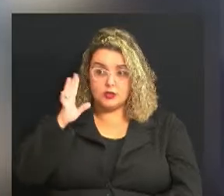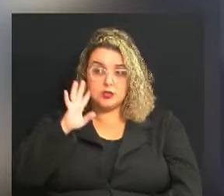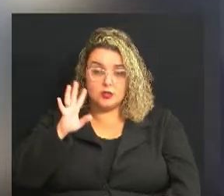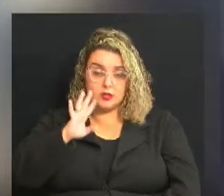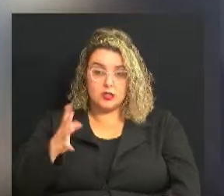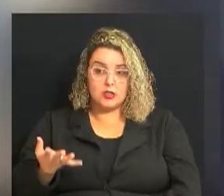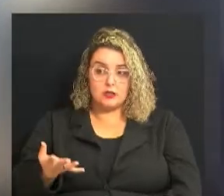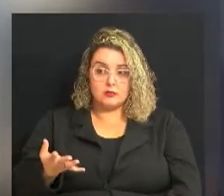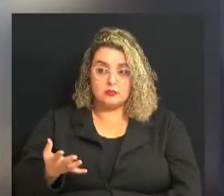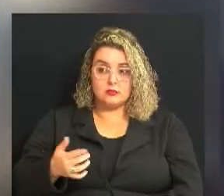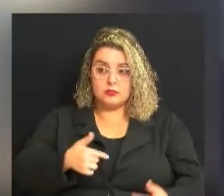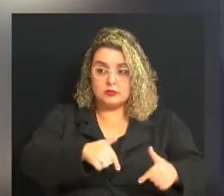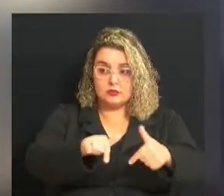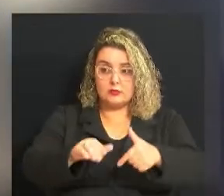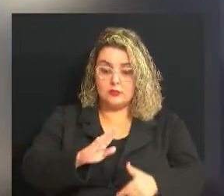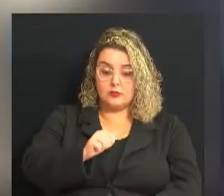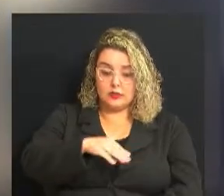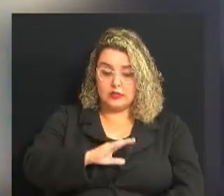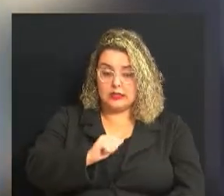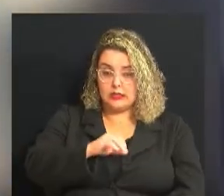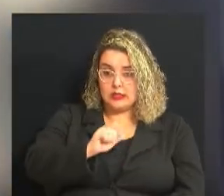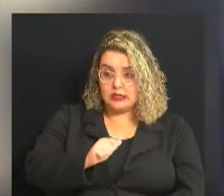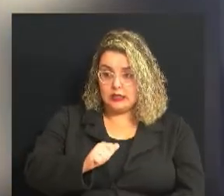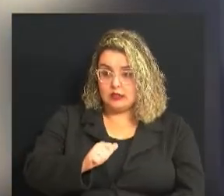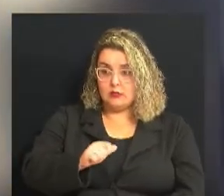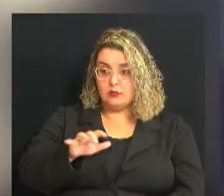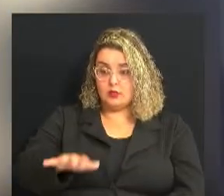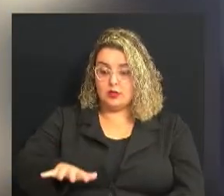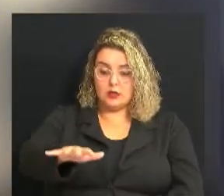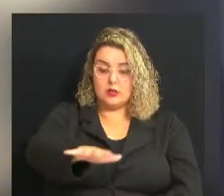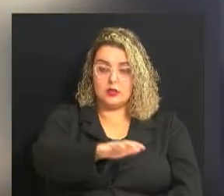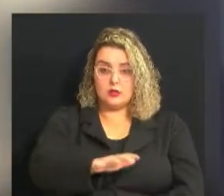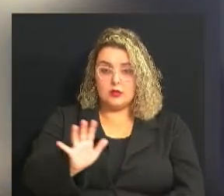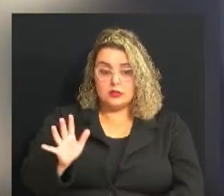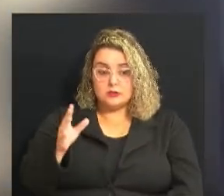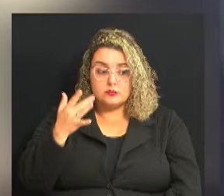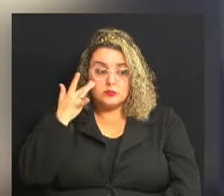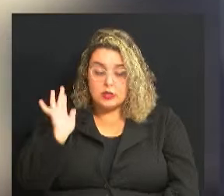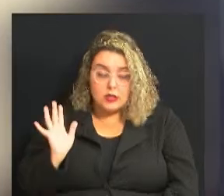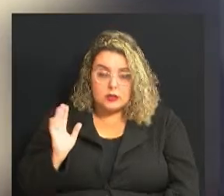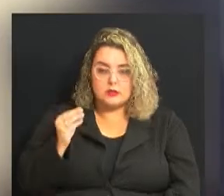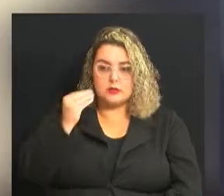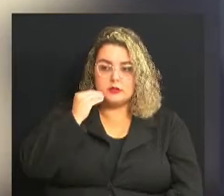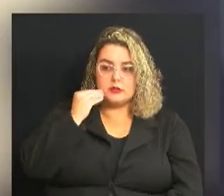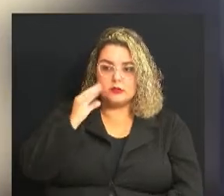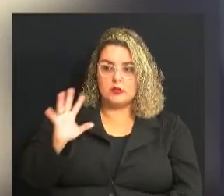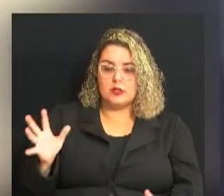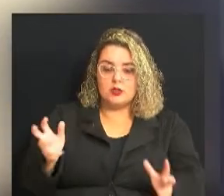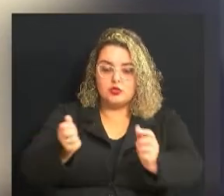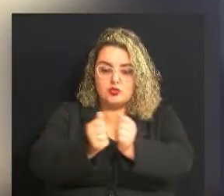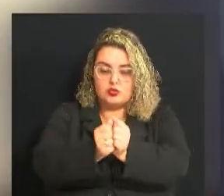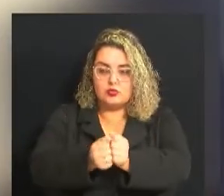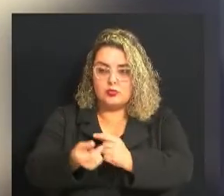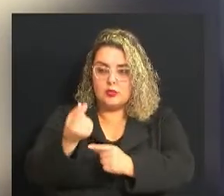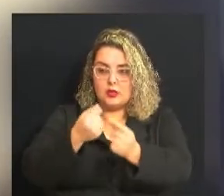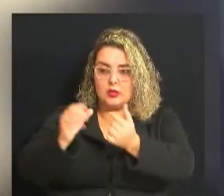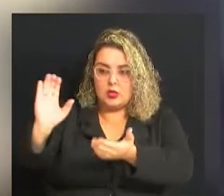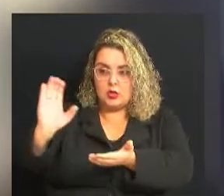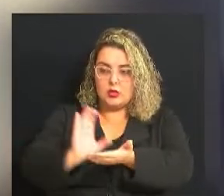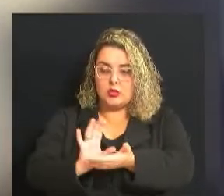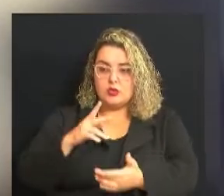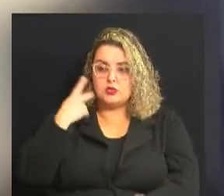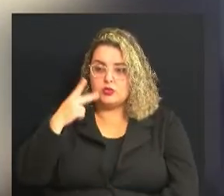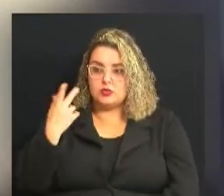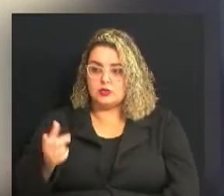por bancadas, por regiões, não sei, tentar aglutinar esses recursos entre os vereadores que